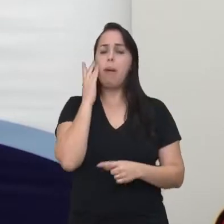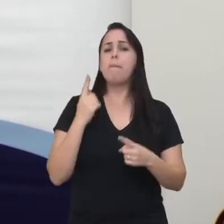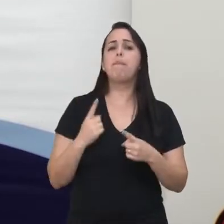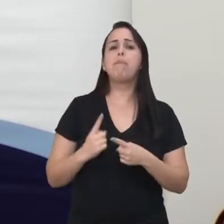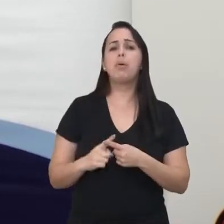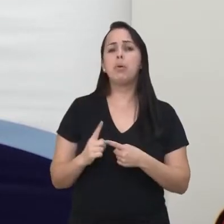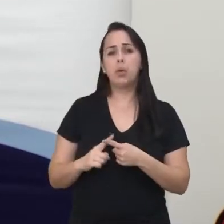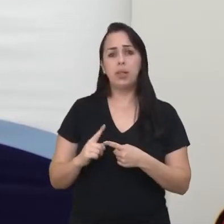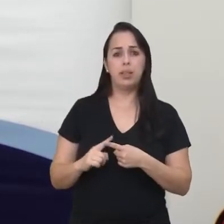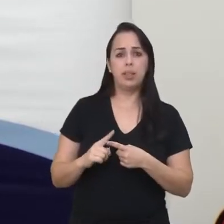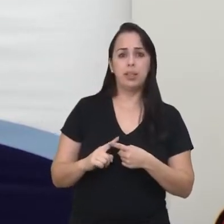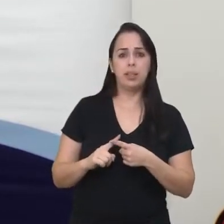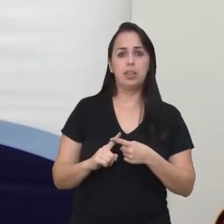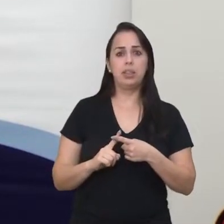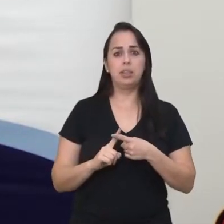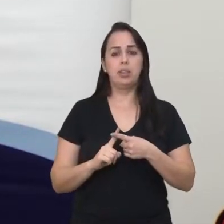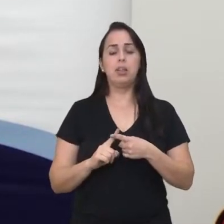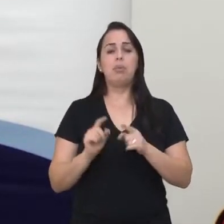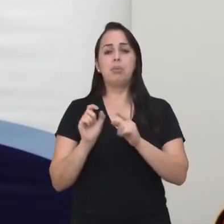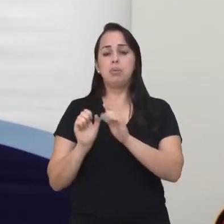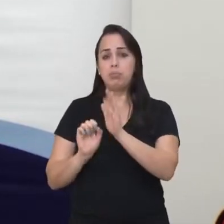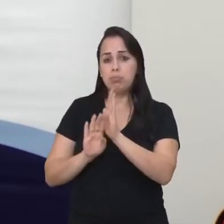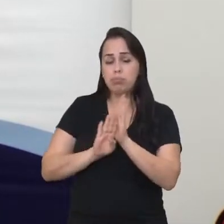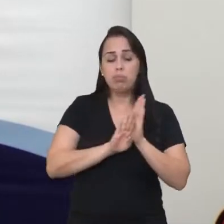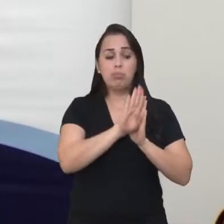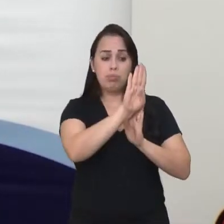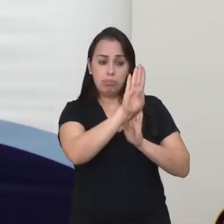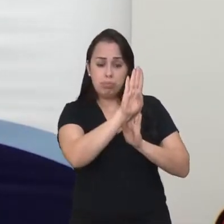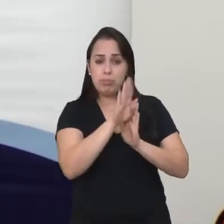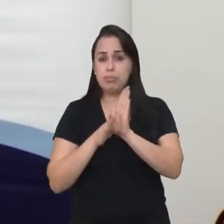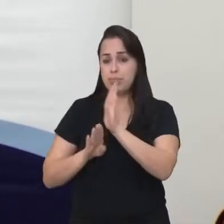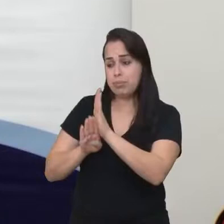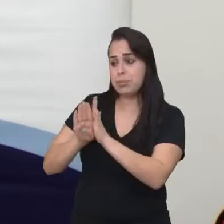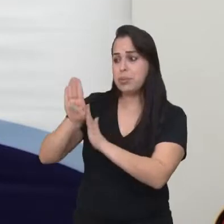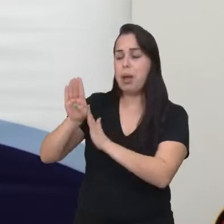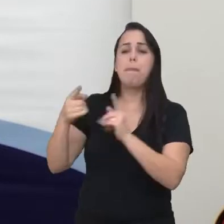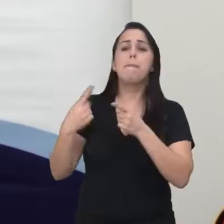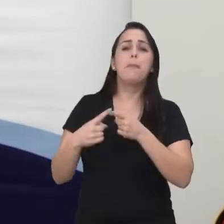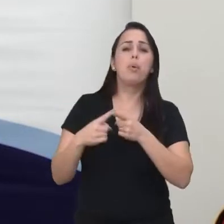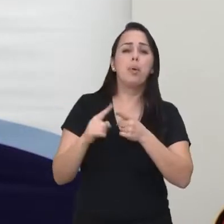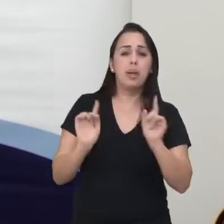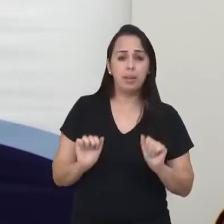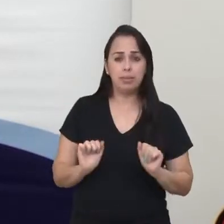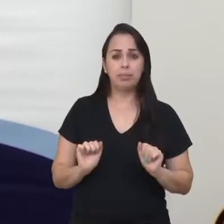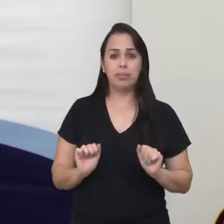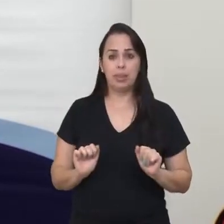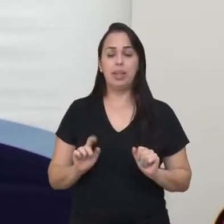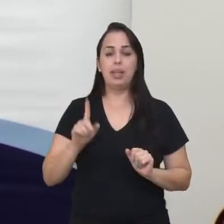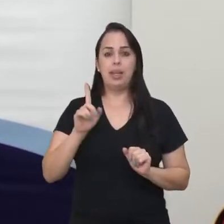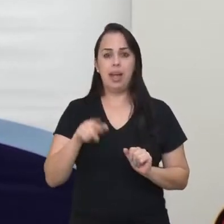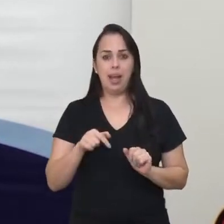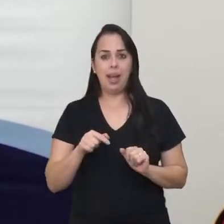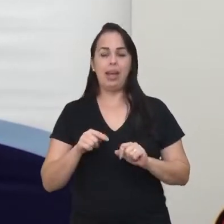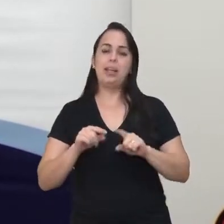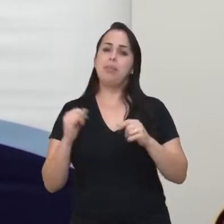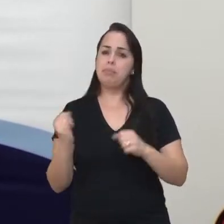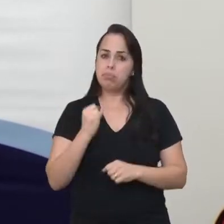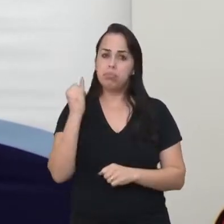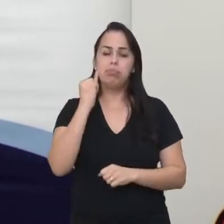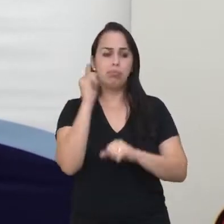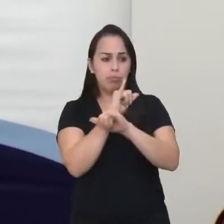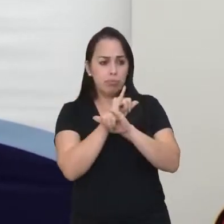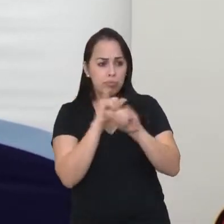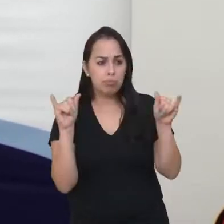o porquê do aumento dos casos e esses fatores são